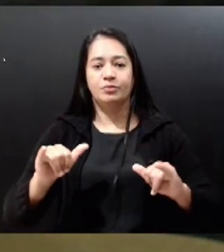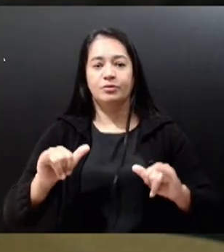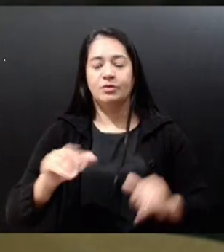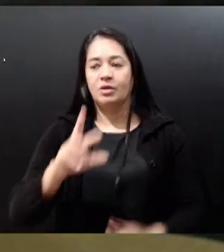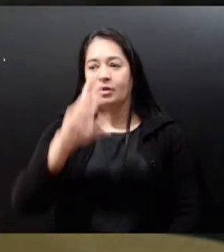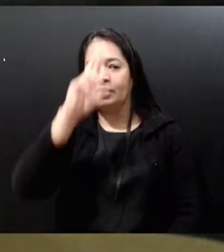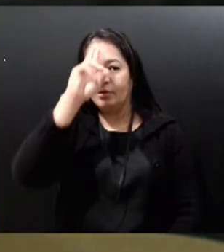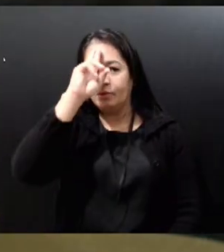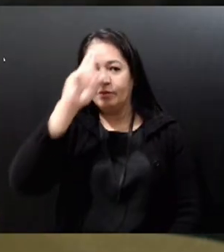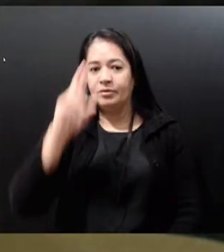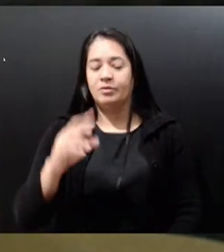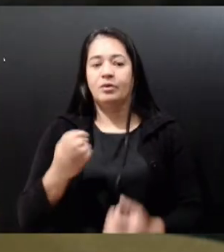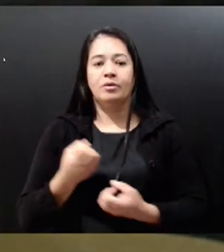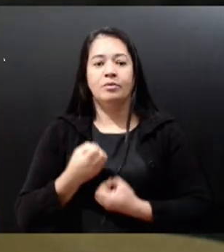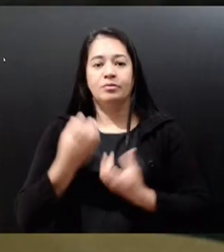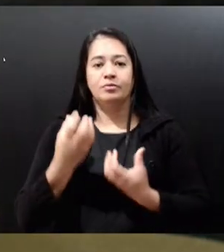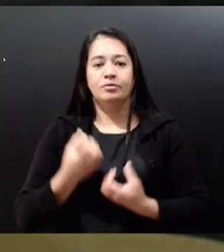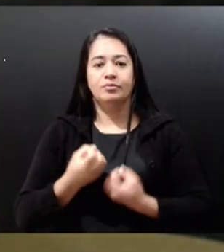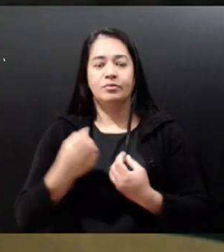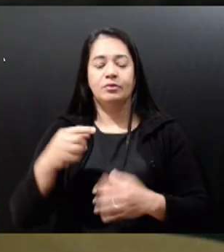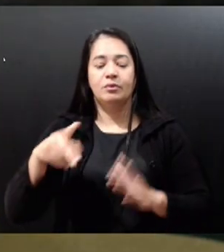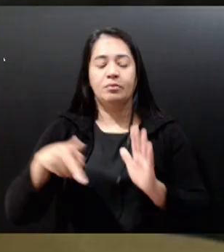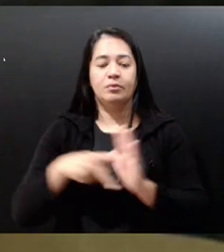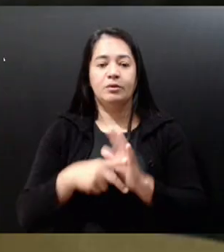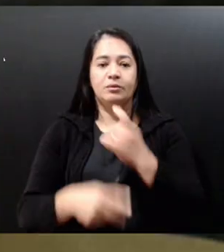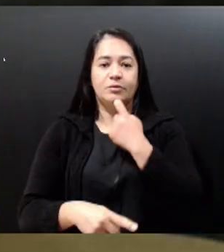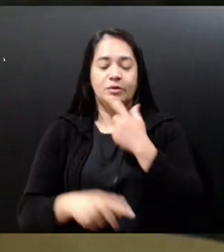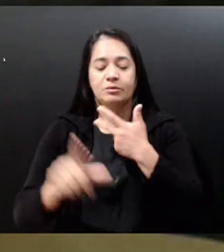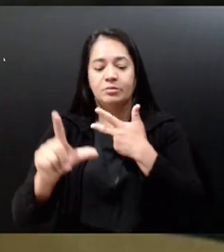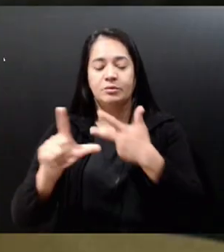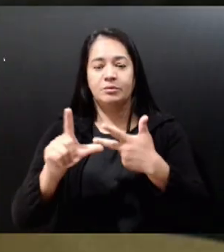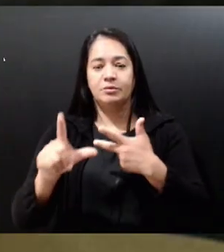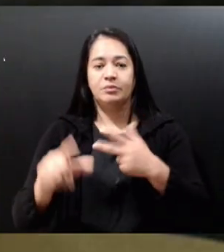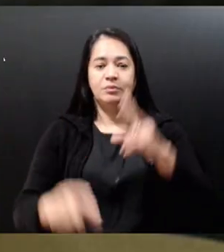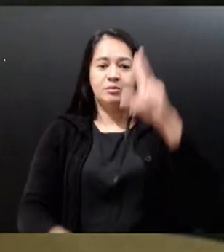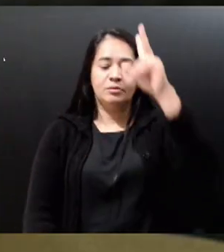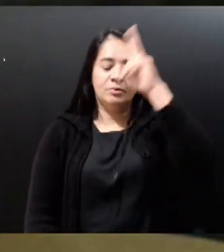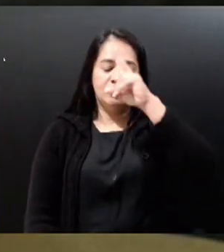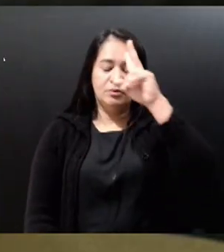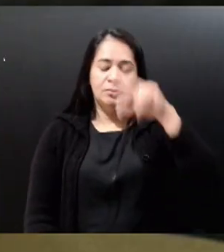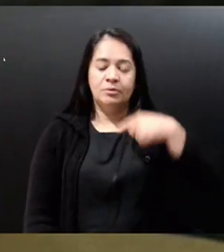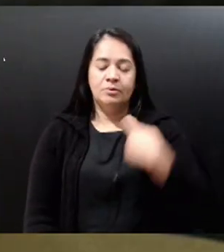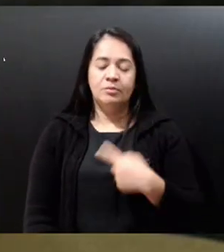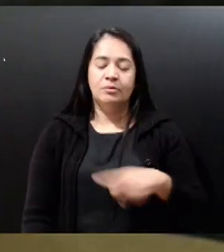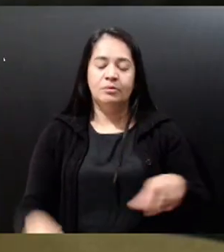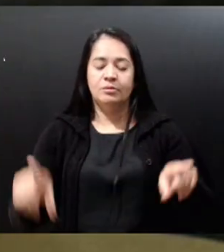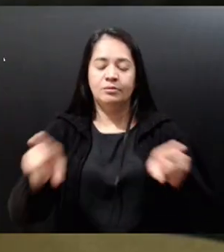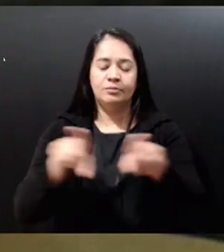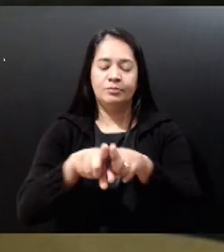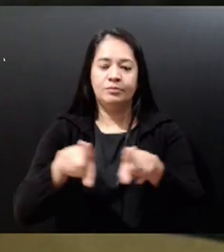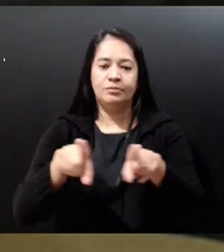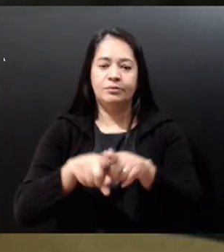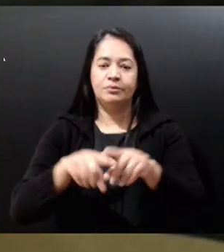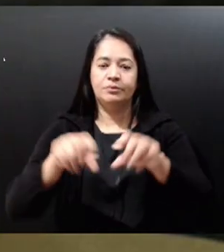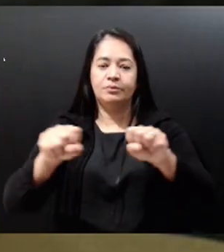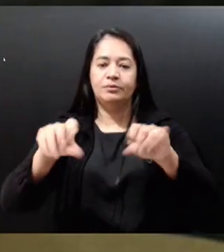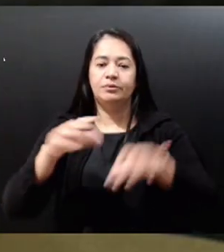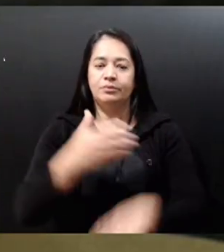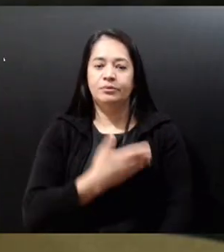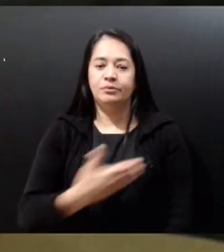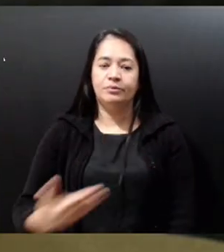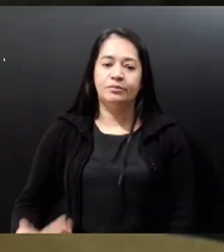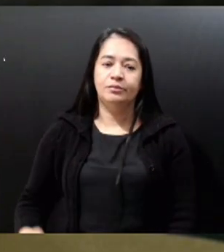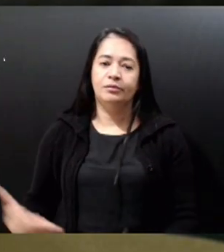Legislativo. Lembrando que nós também temos audiência pública, também hoje à noite, a partir das 6 da tarde, temos